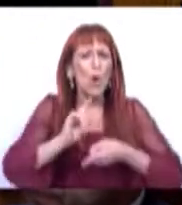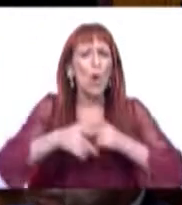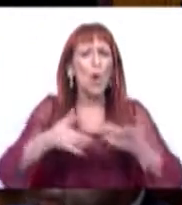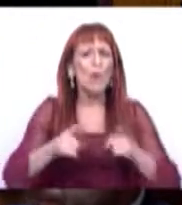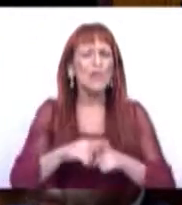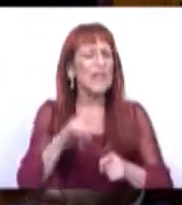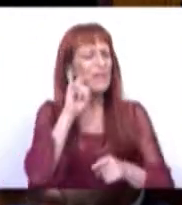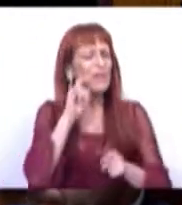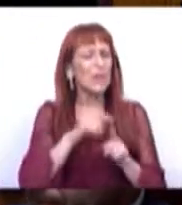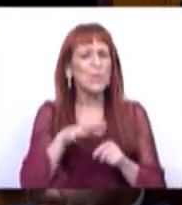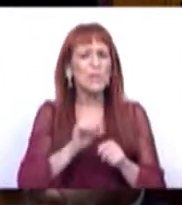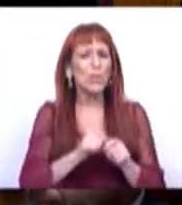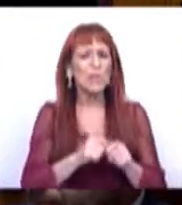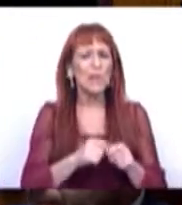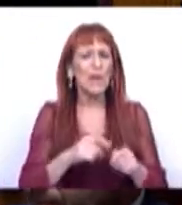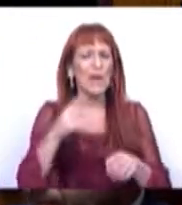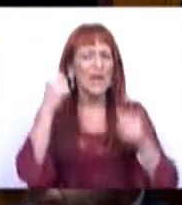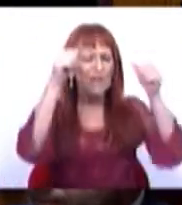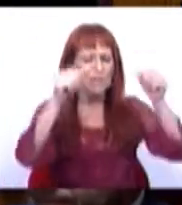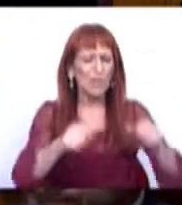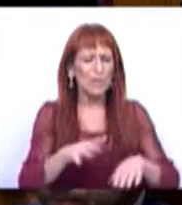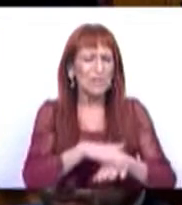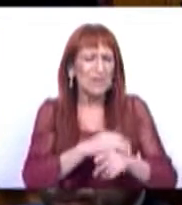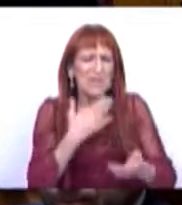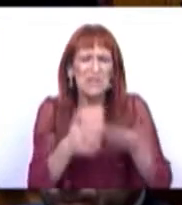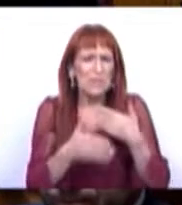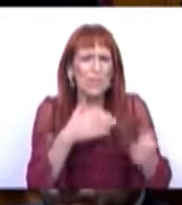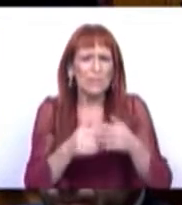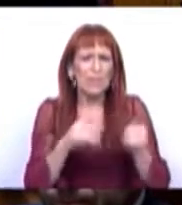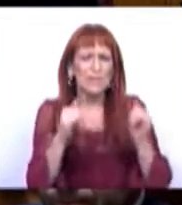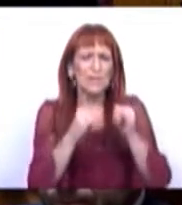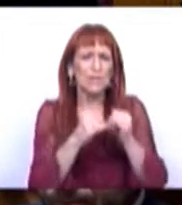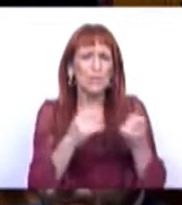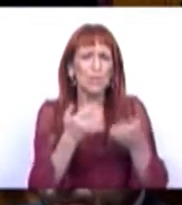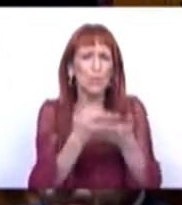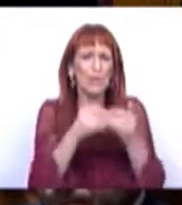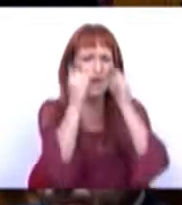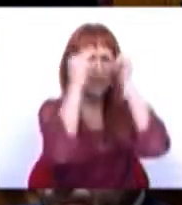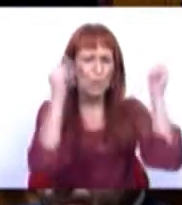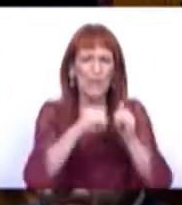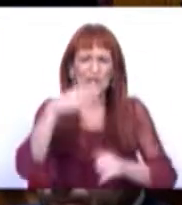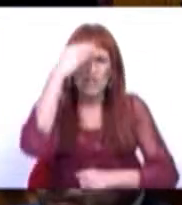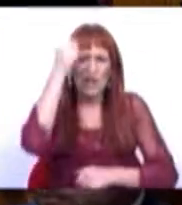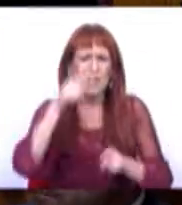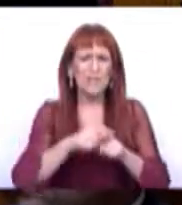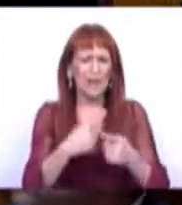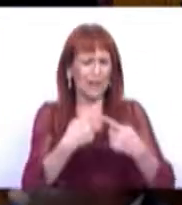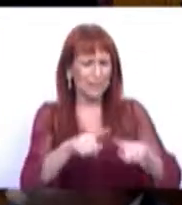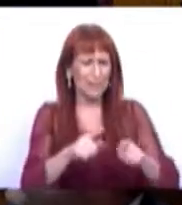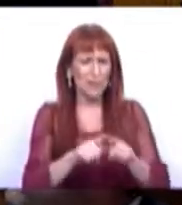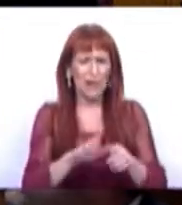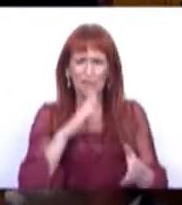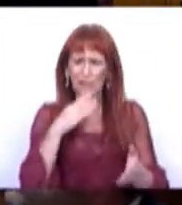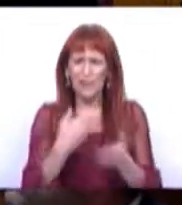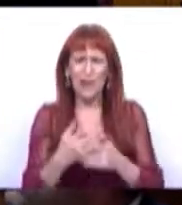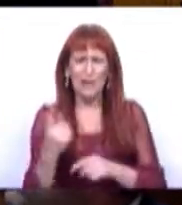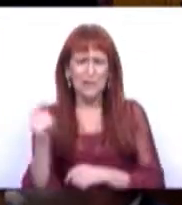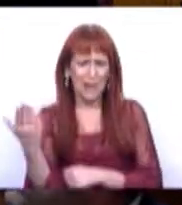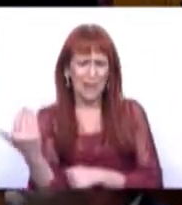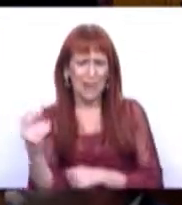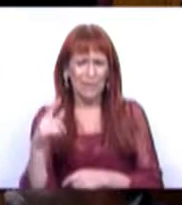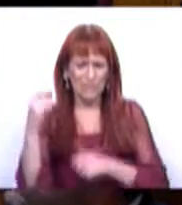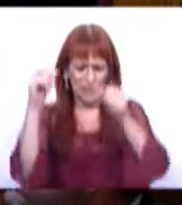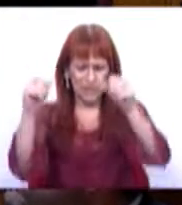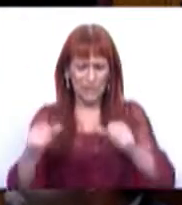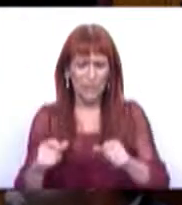daqueles que defendem a fixação administrativa dos preços, independentemente do mercado internacional, esquecendo-se que o diferencial vai gerar déficit tarifário e